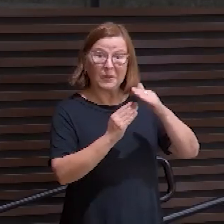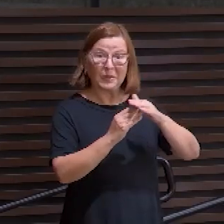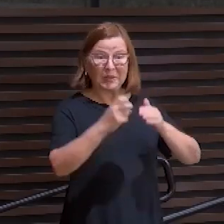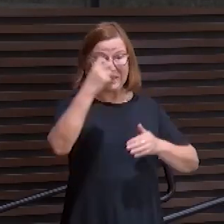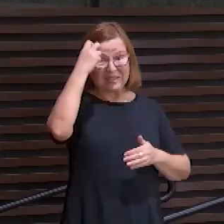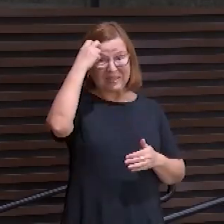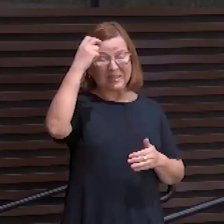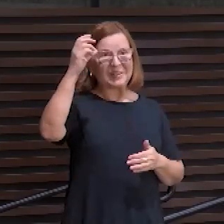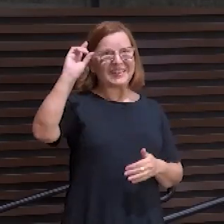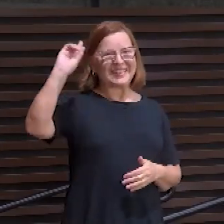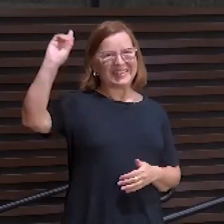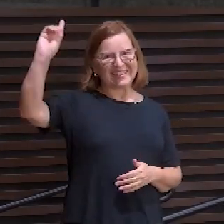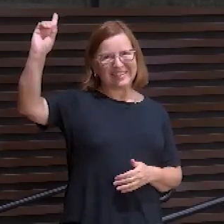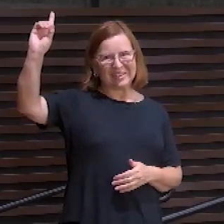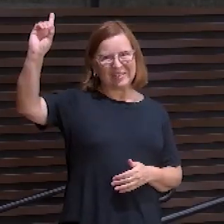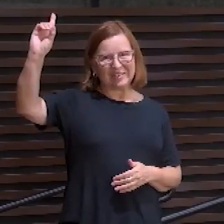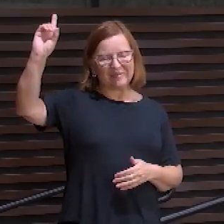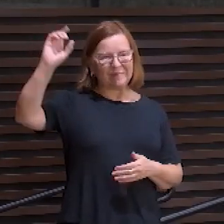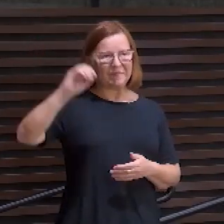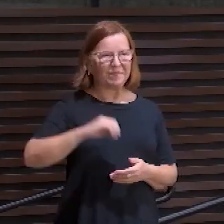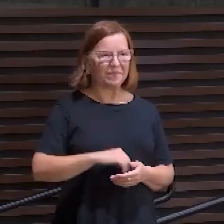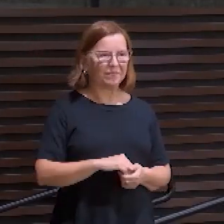Deus.